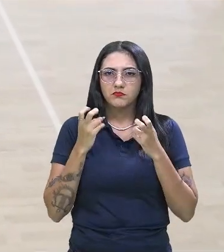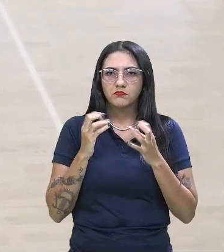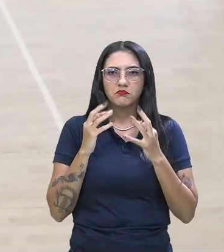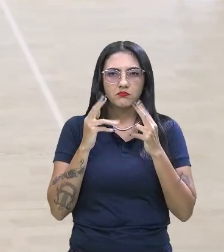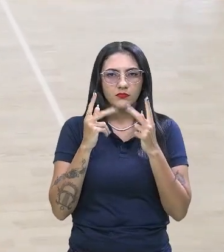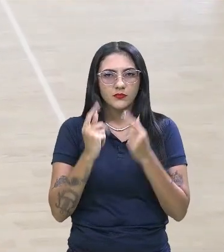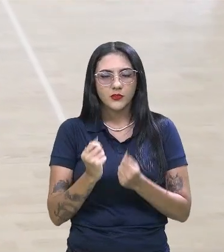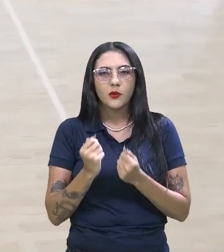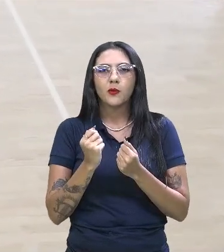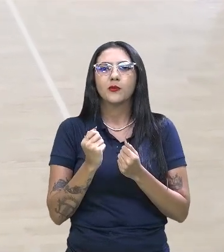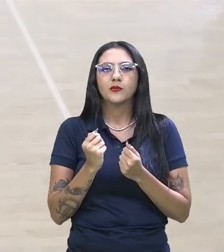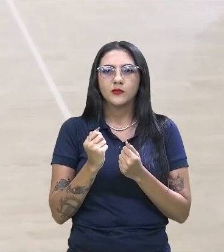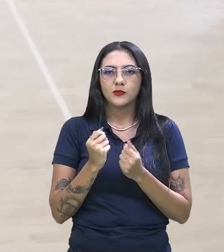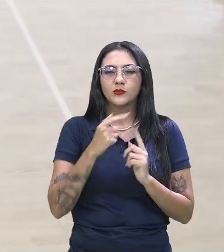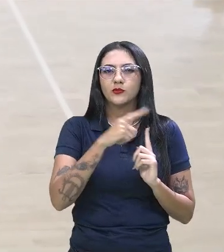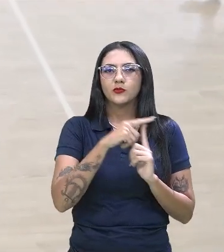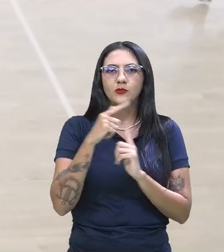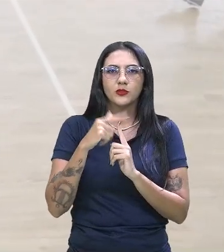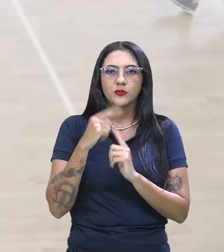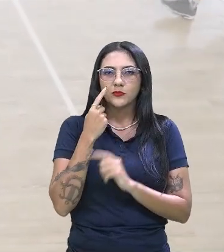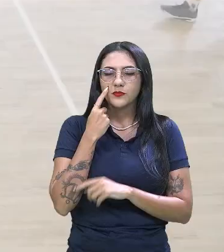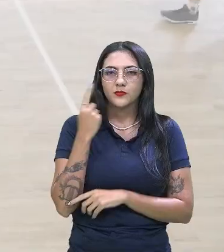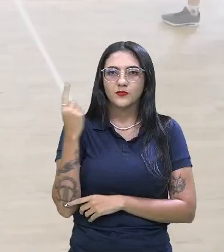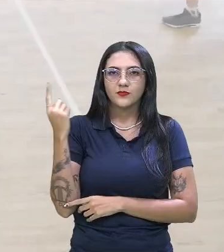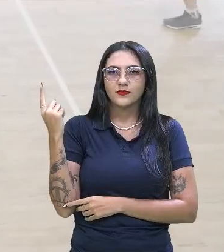ó, recepção,